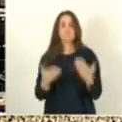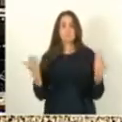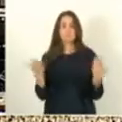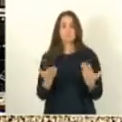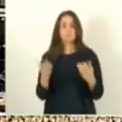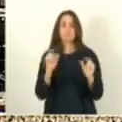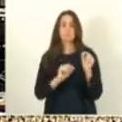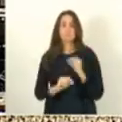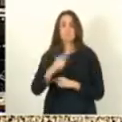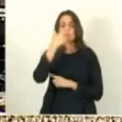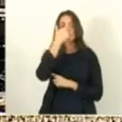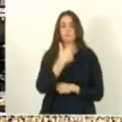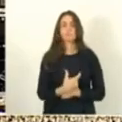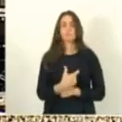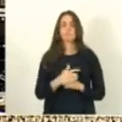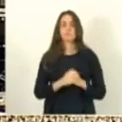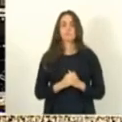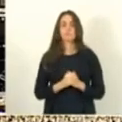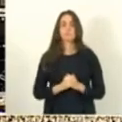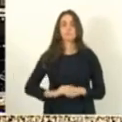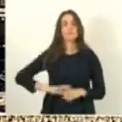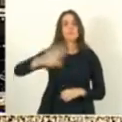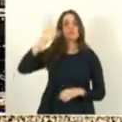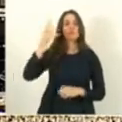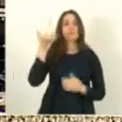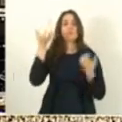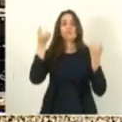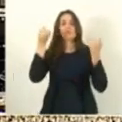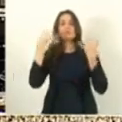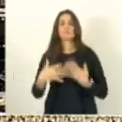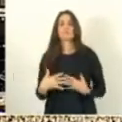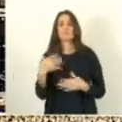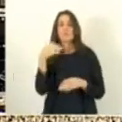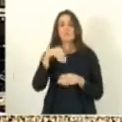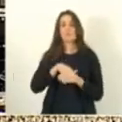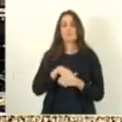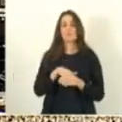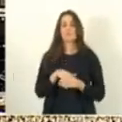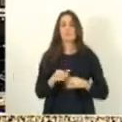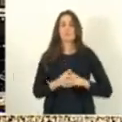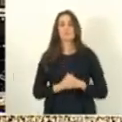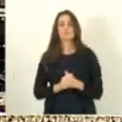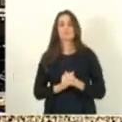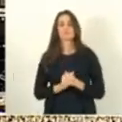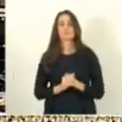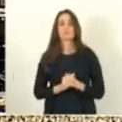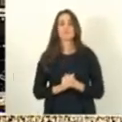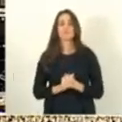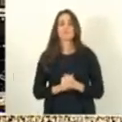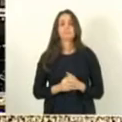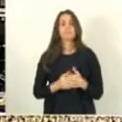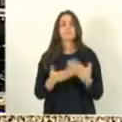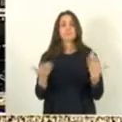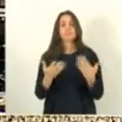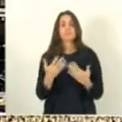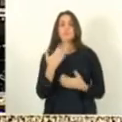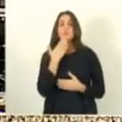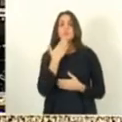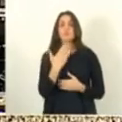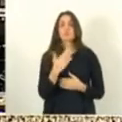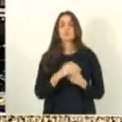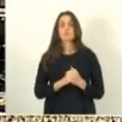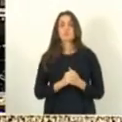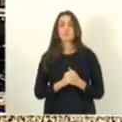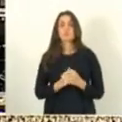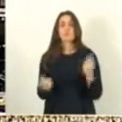momento, eu... Presidente, justificar, por favor. A justificação de voto. E, nesse momento, eu estou solicitando